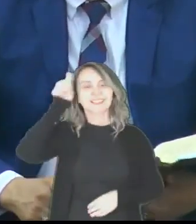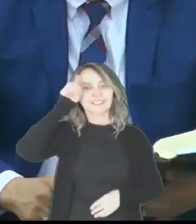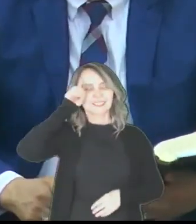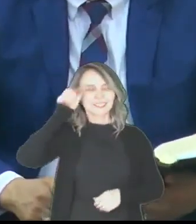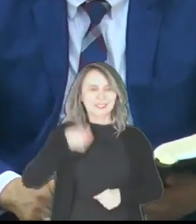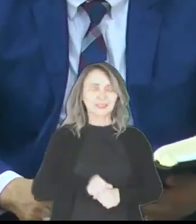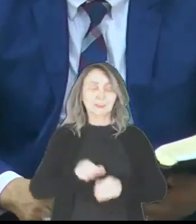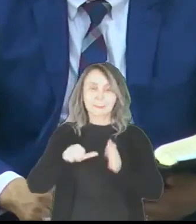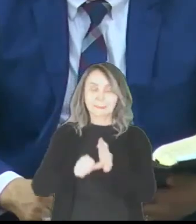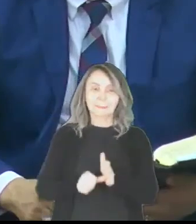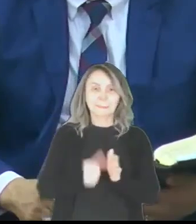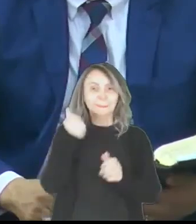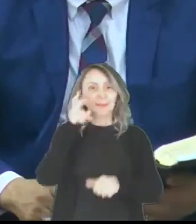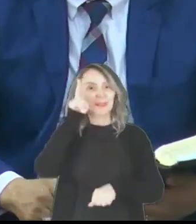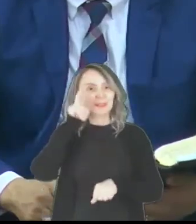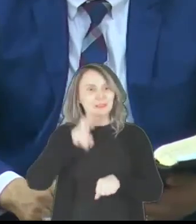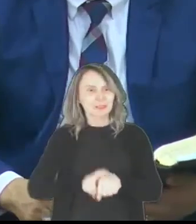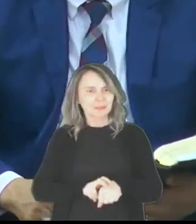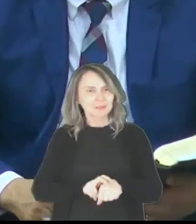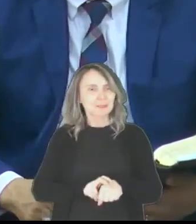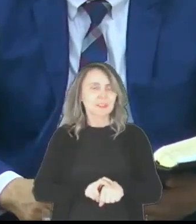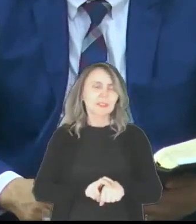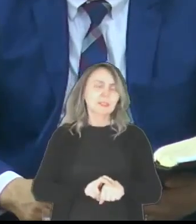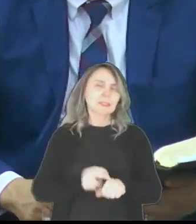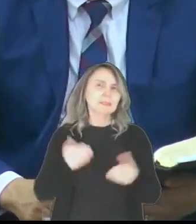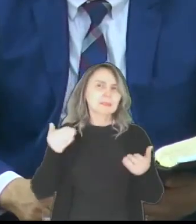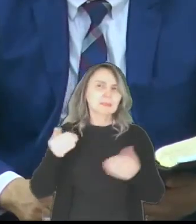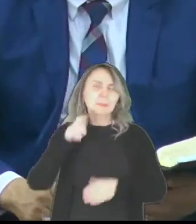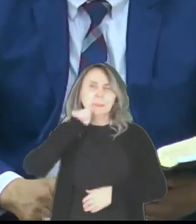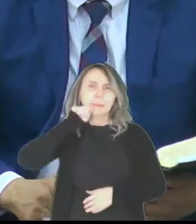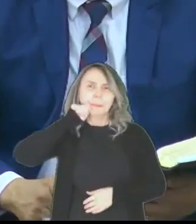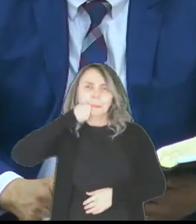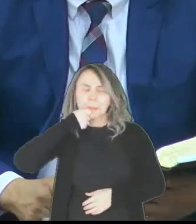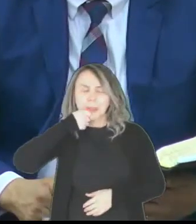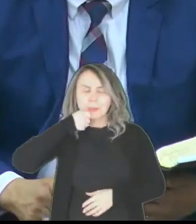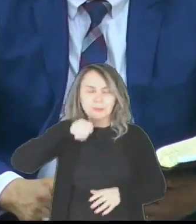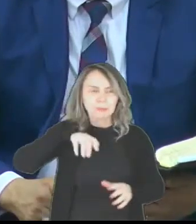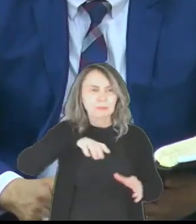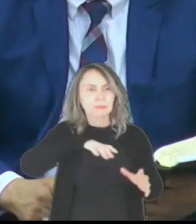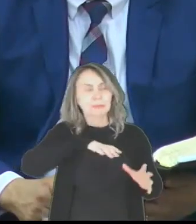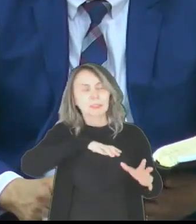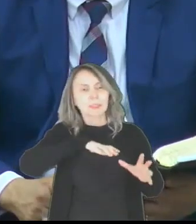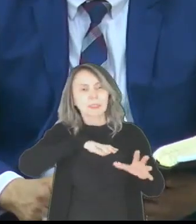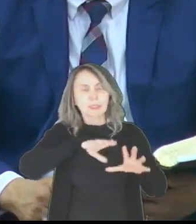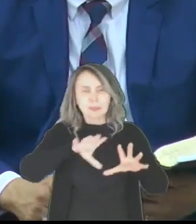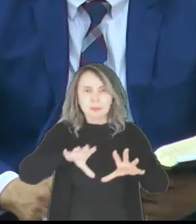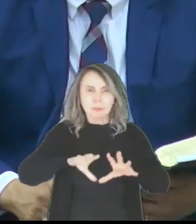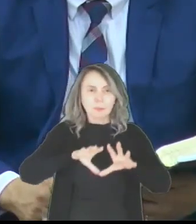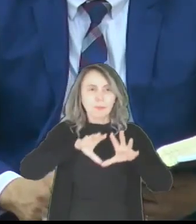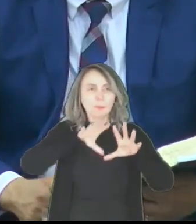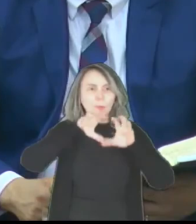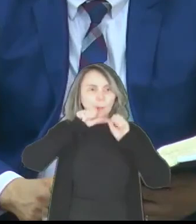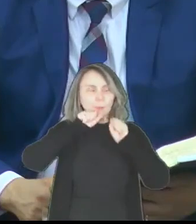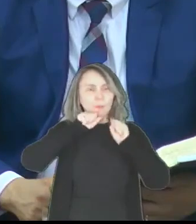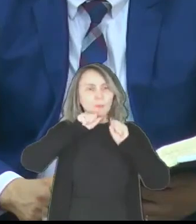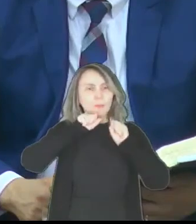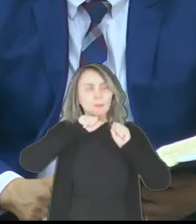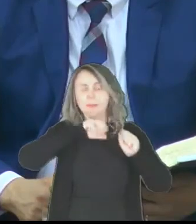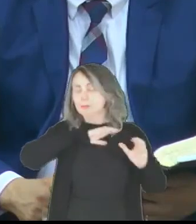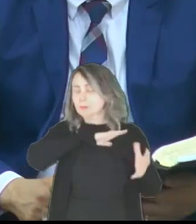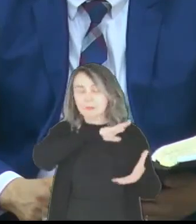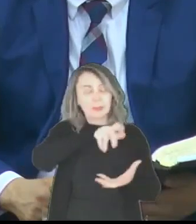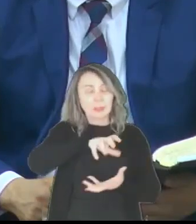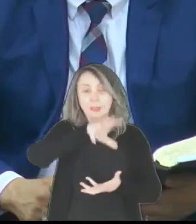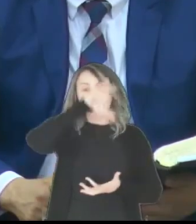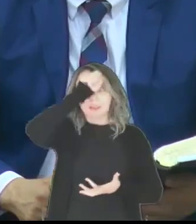vez que esse pão caiu era um pão sobrenatural. Os ateus, os materialistas já